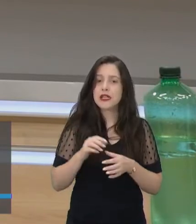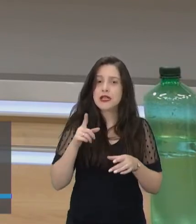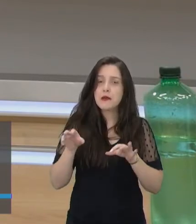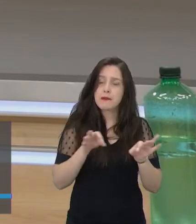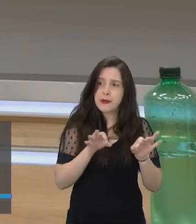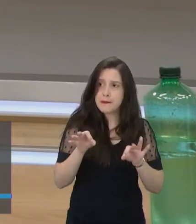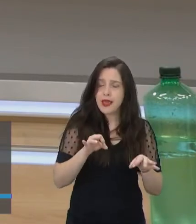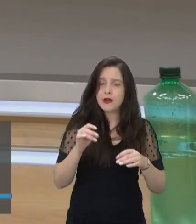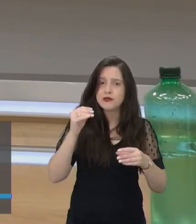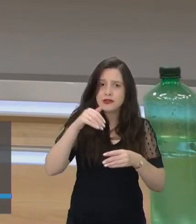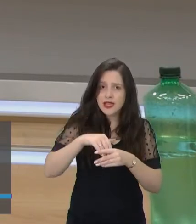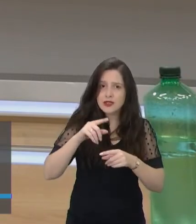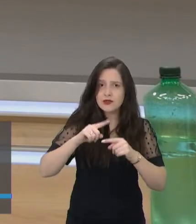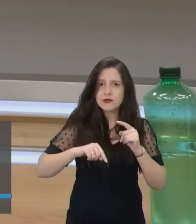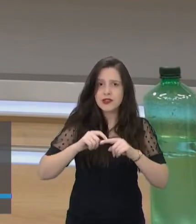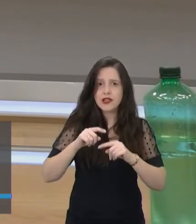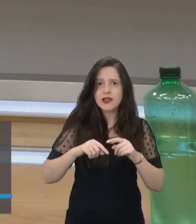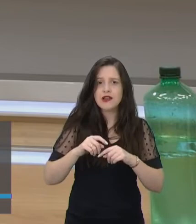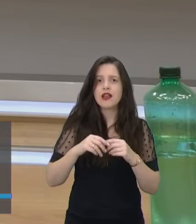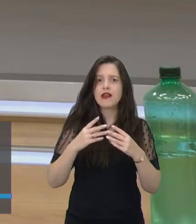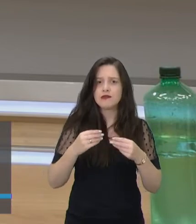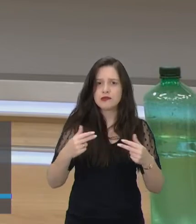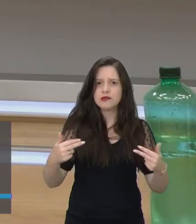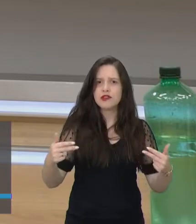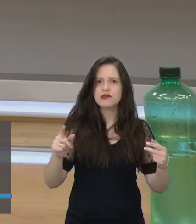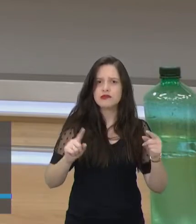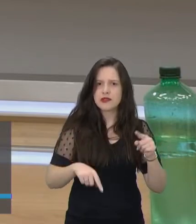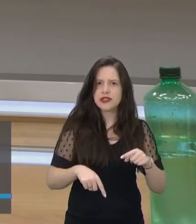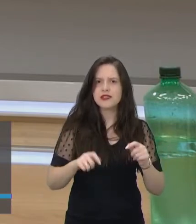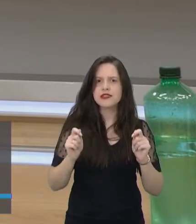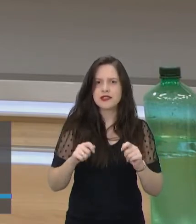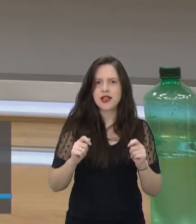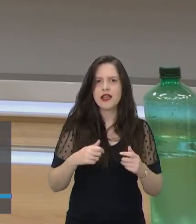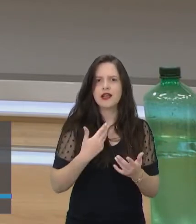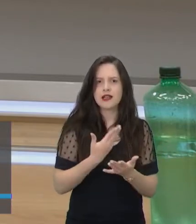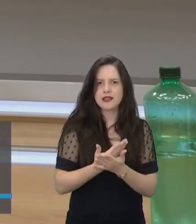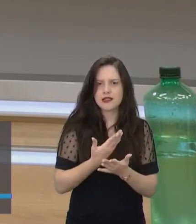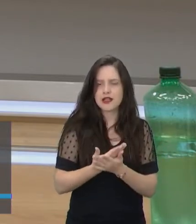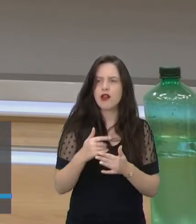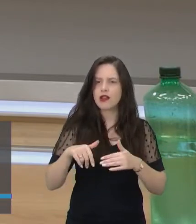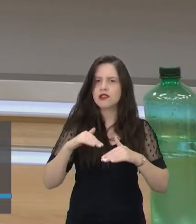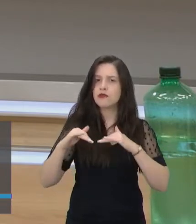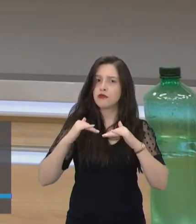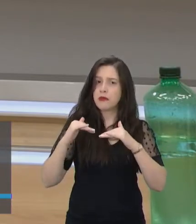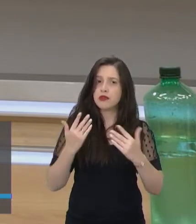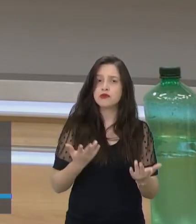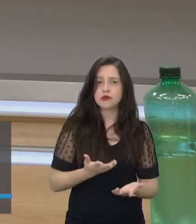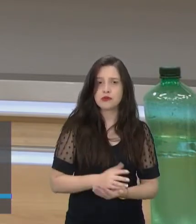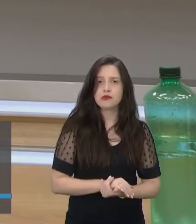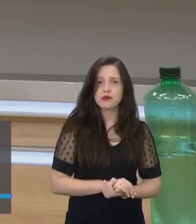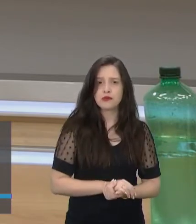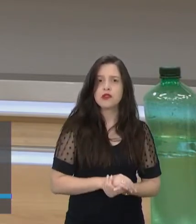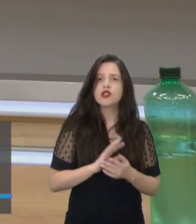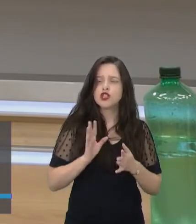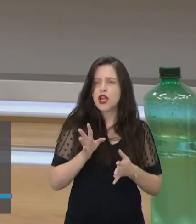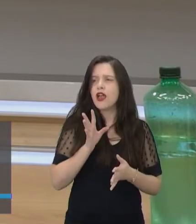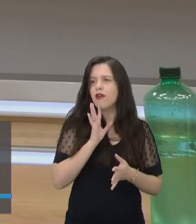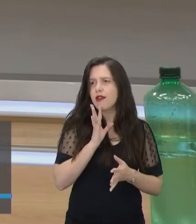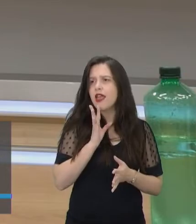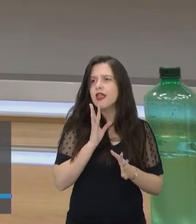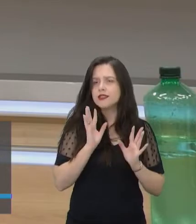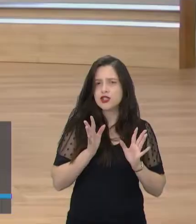desse material, porque não vai ter muitas das vezes, né, que a gente vai ver também ao longo dessas aulas de desenvolvimento, um descarte correto desse